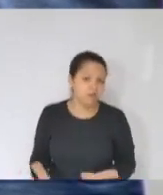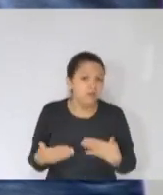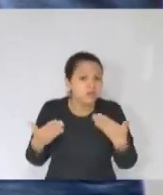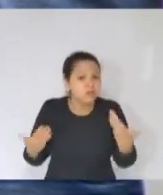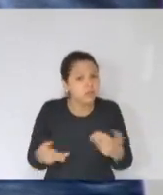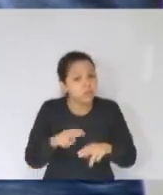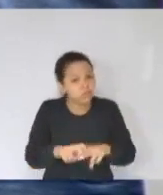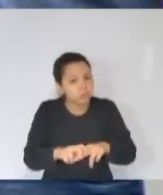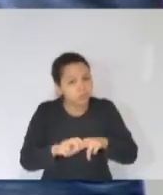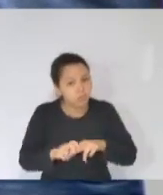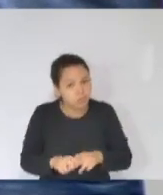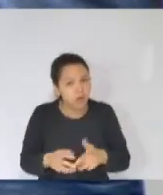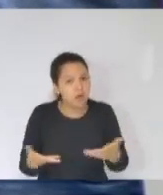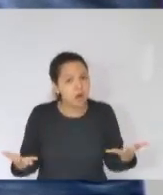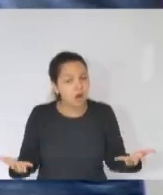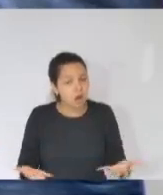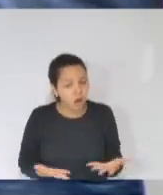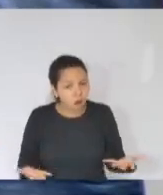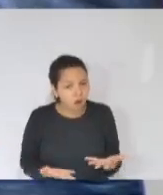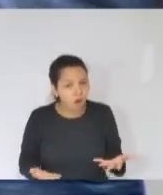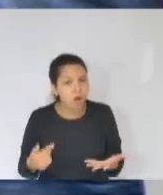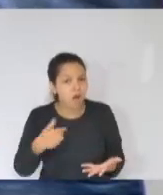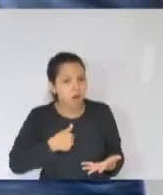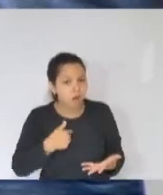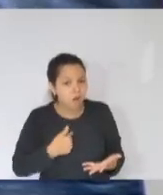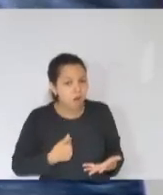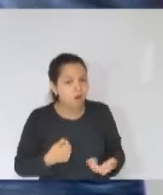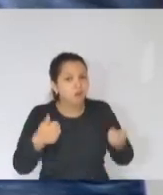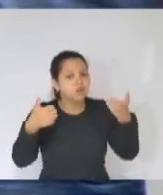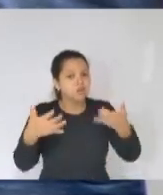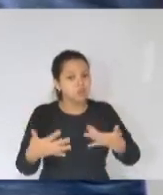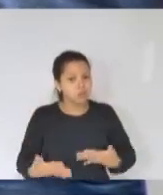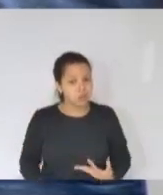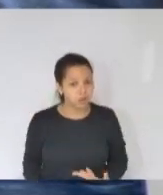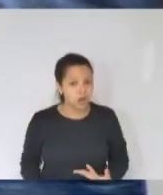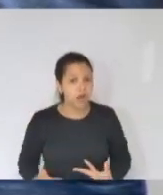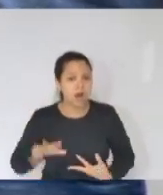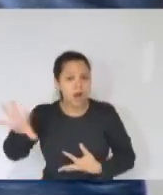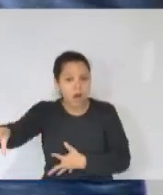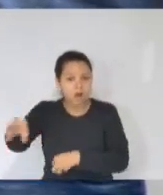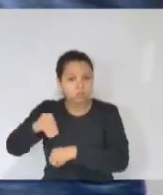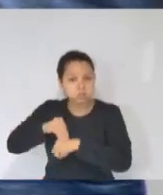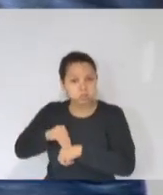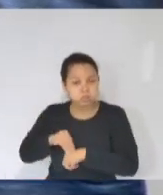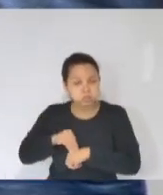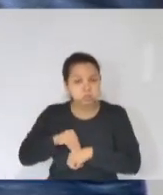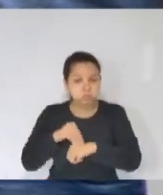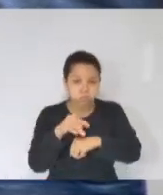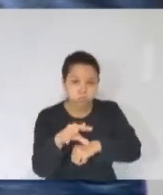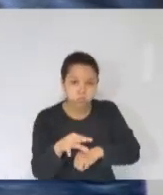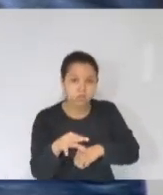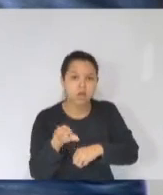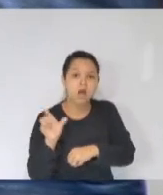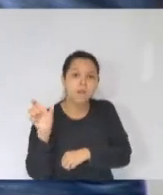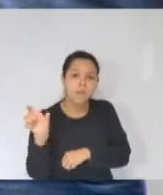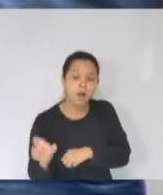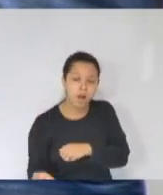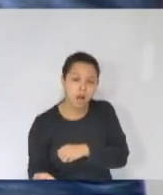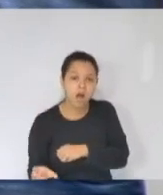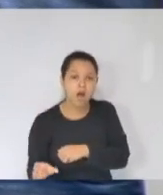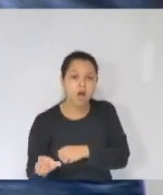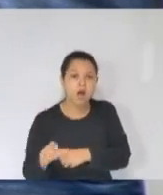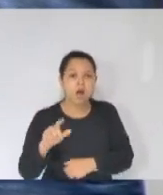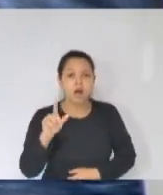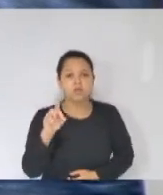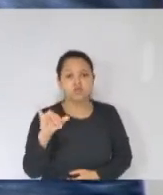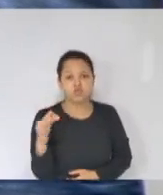momento aqui, eu vou usar aqui as palavras do nosso Dom Tito Bus, do Dom José Barastieri,